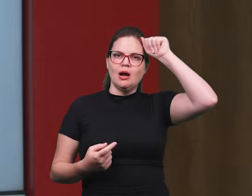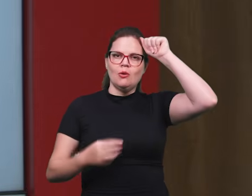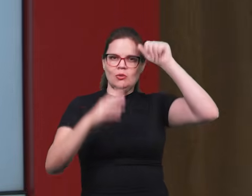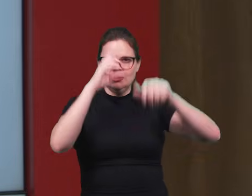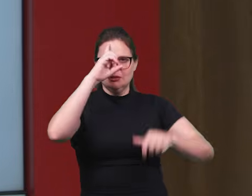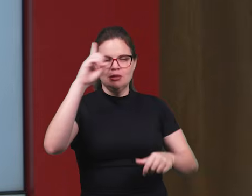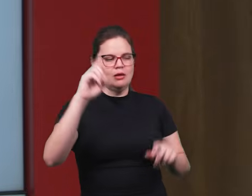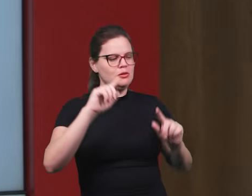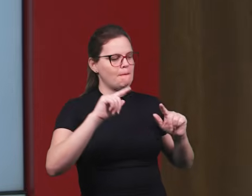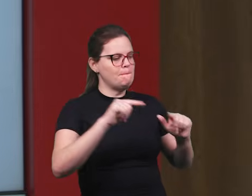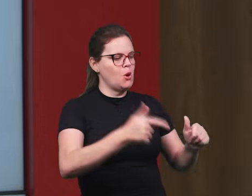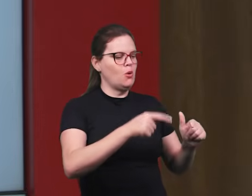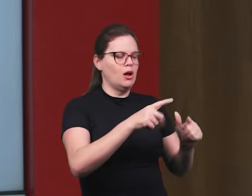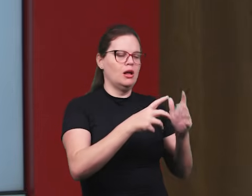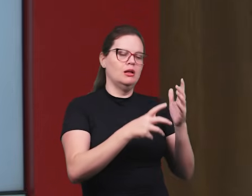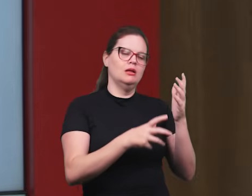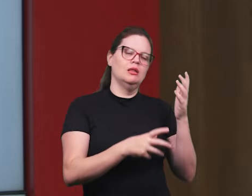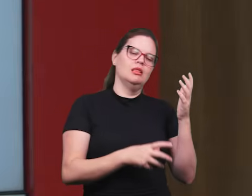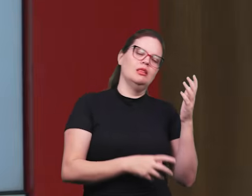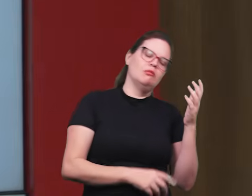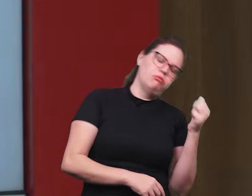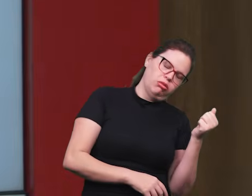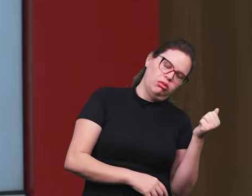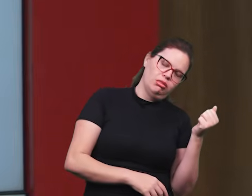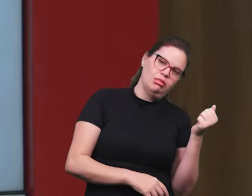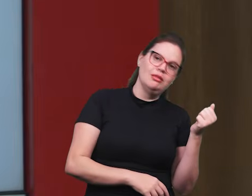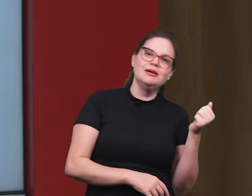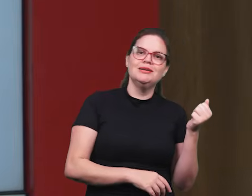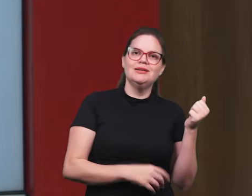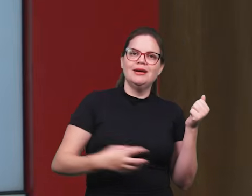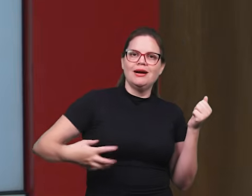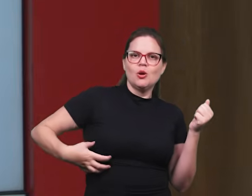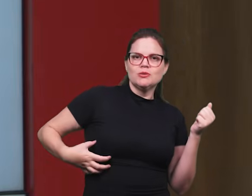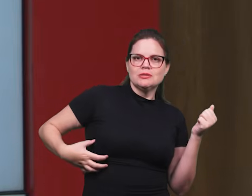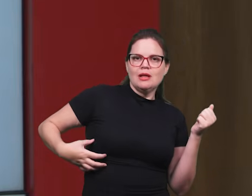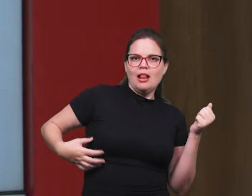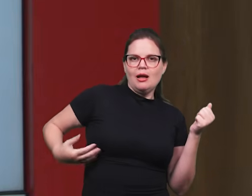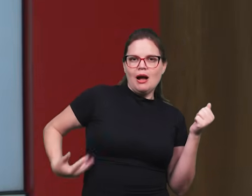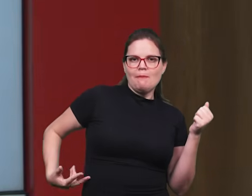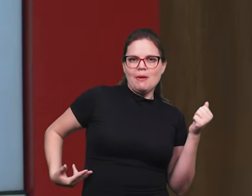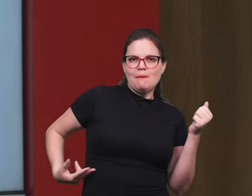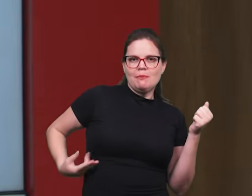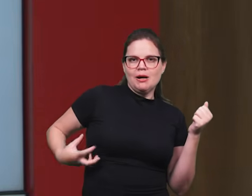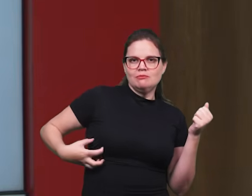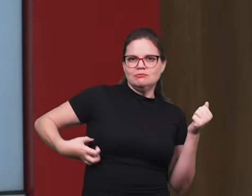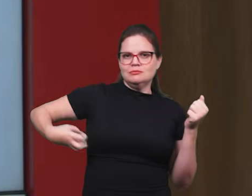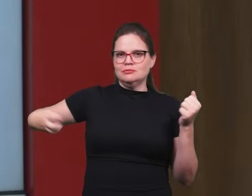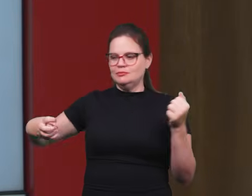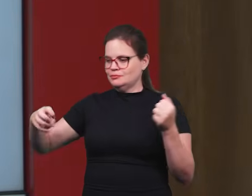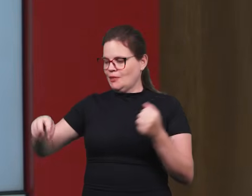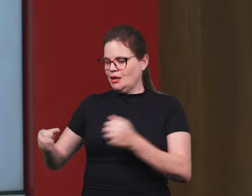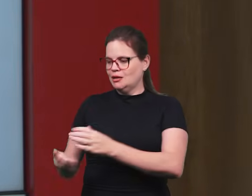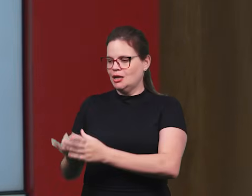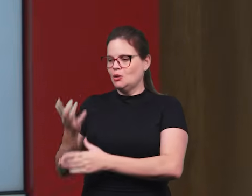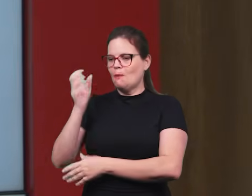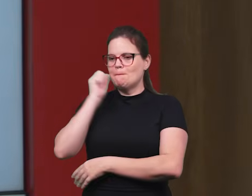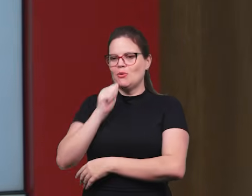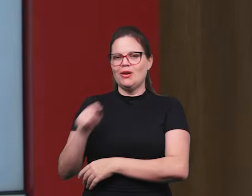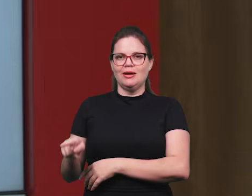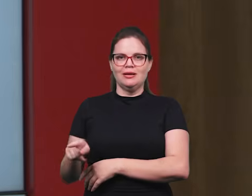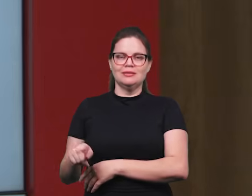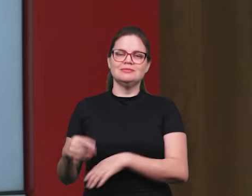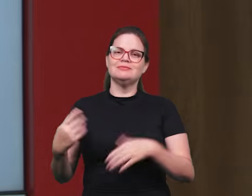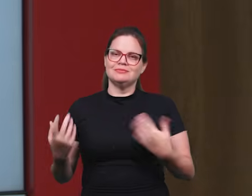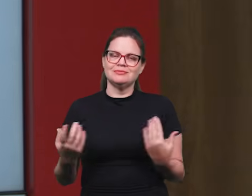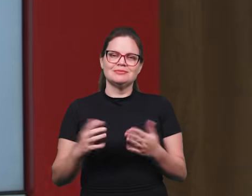sobre Adão um sono profundo e ele adormeceu e cerrou a sua costela, fazendo assim a mulher. Então é